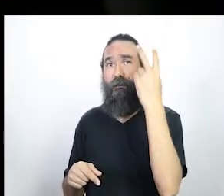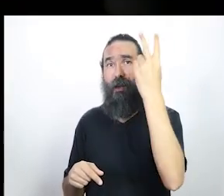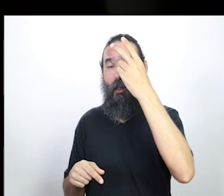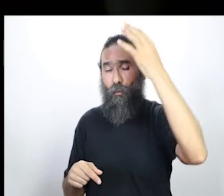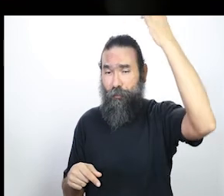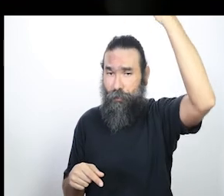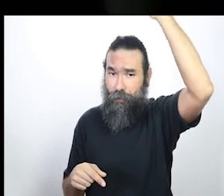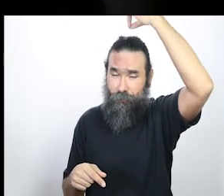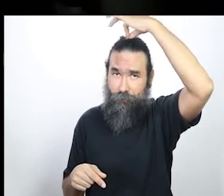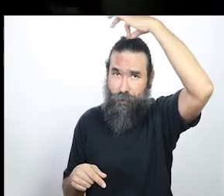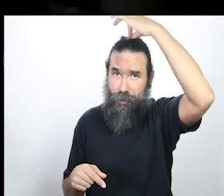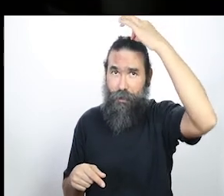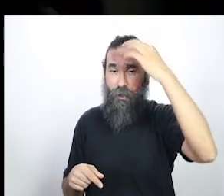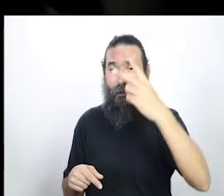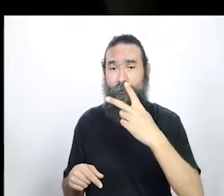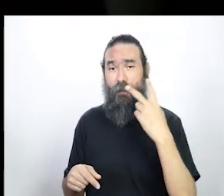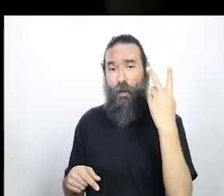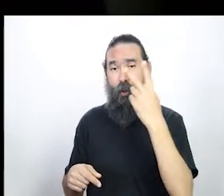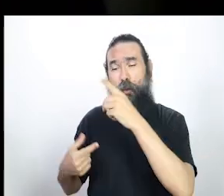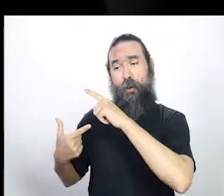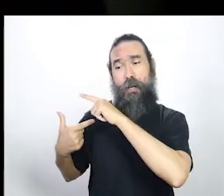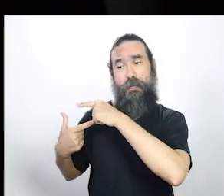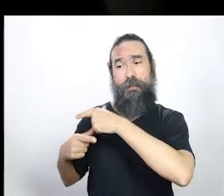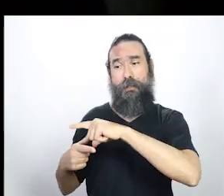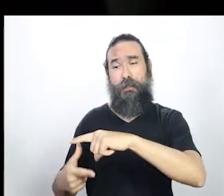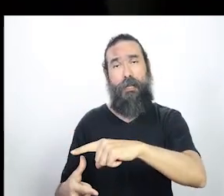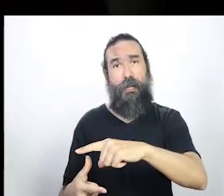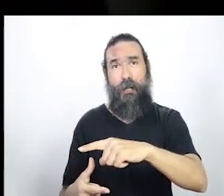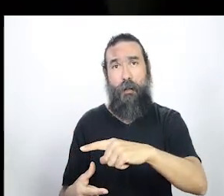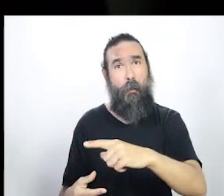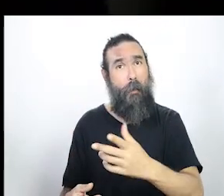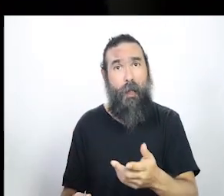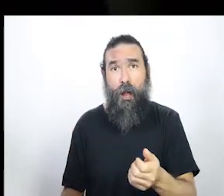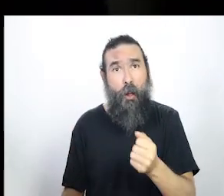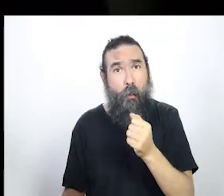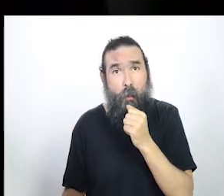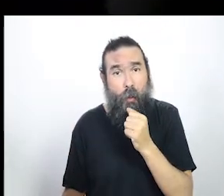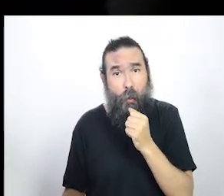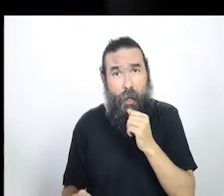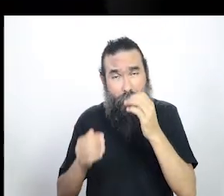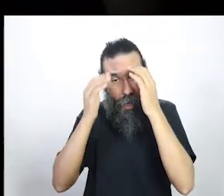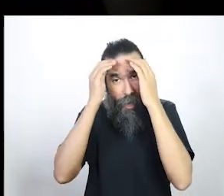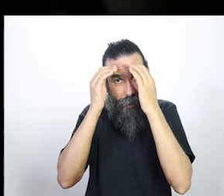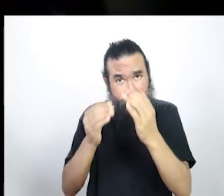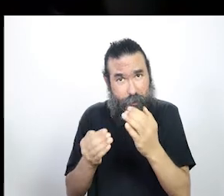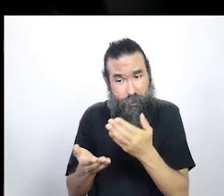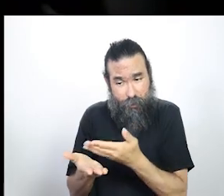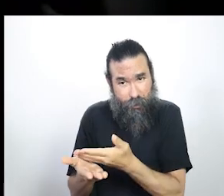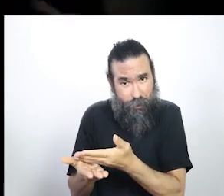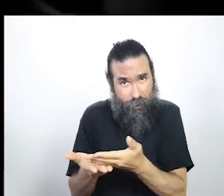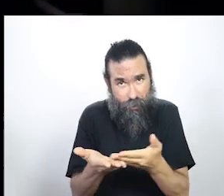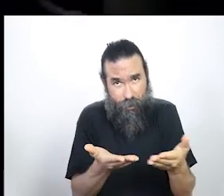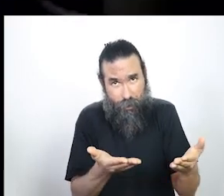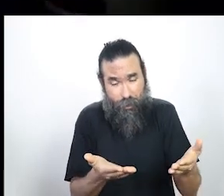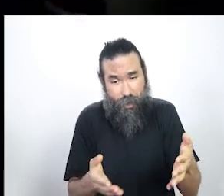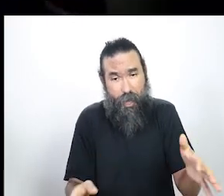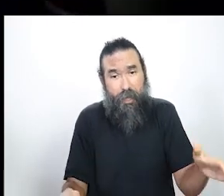não entendem o valor da ancestralidade. Então, quando você não tem nenhuma dessas